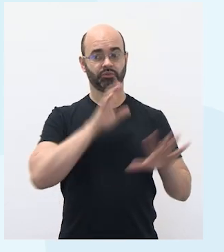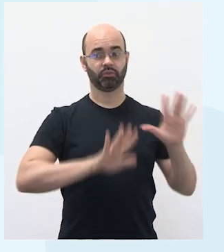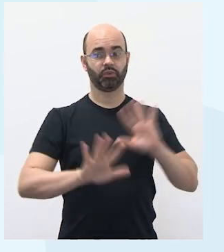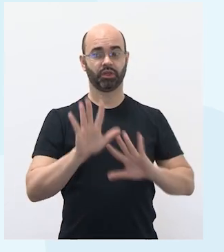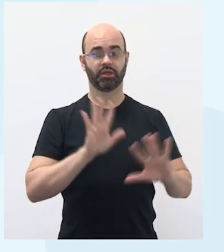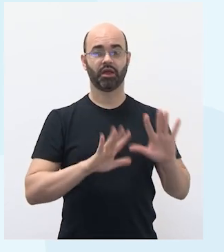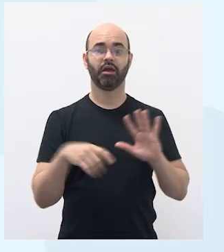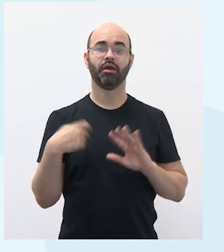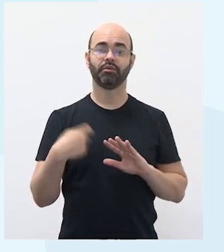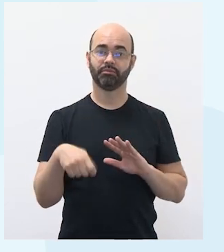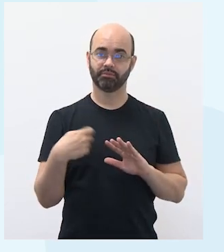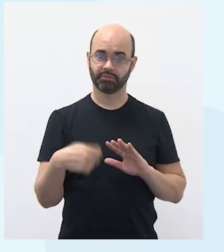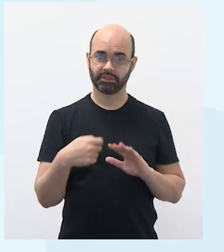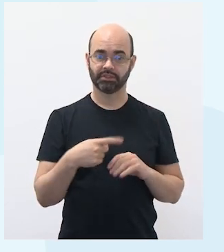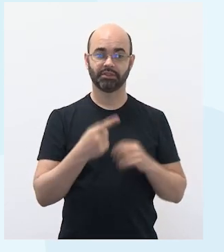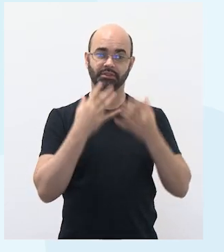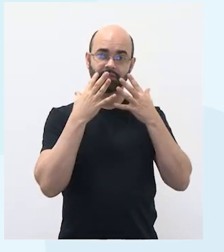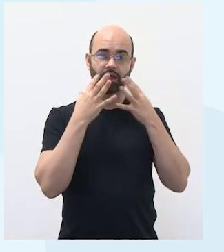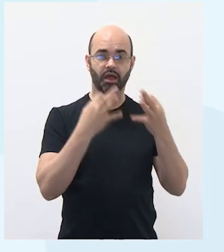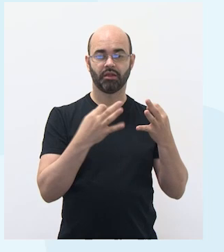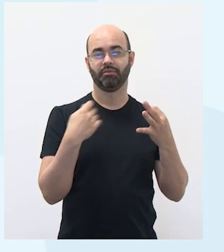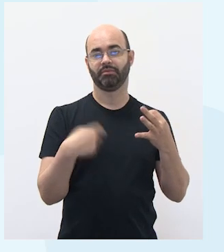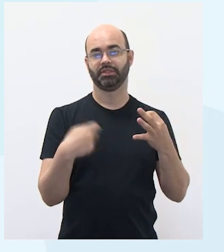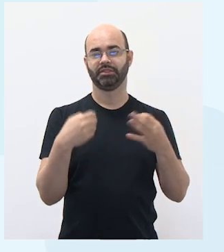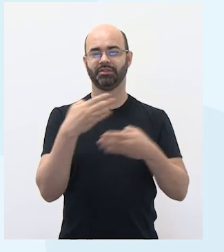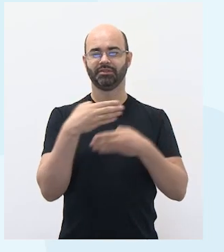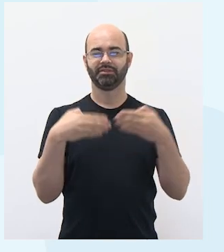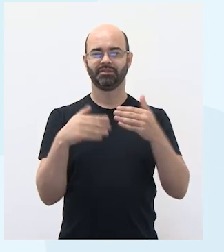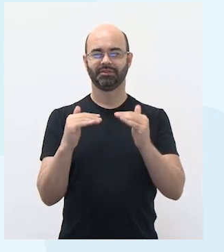cuidado. Próximo slide, por favor.